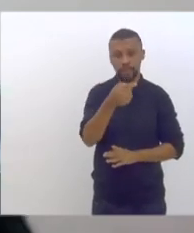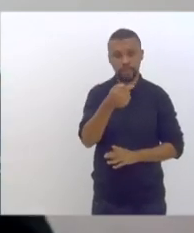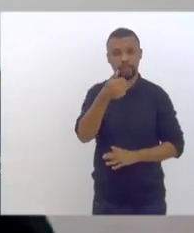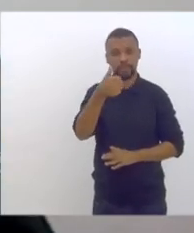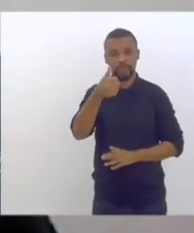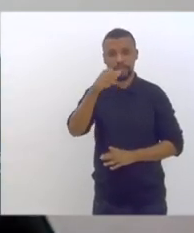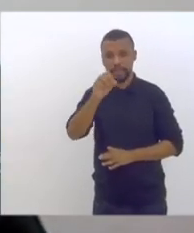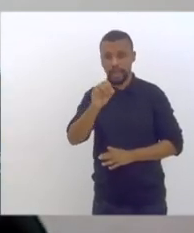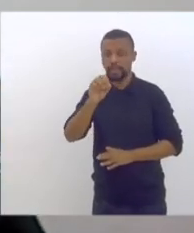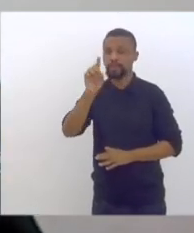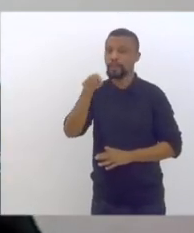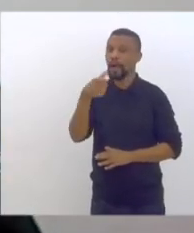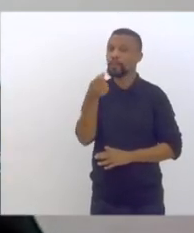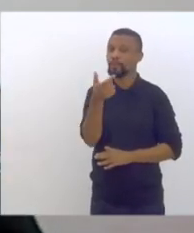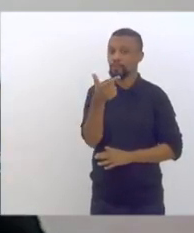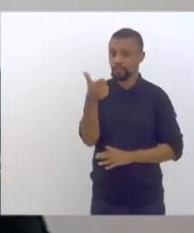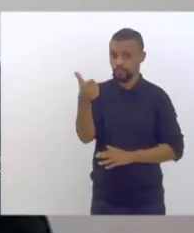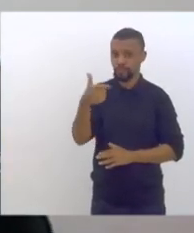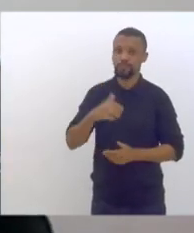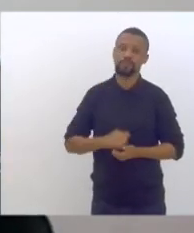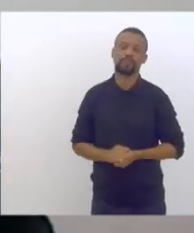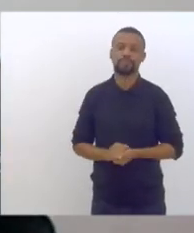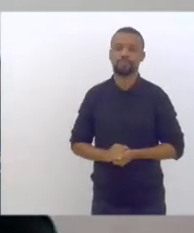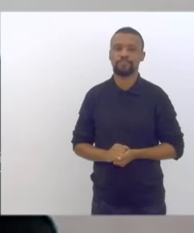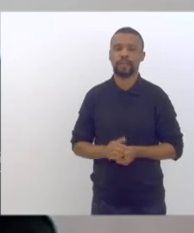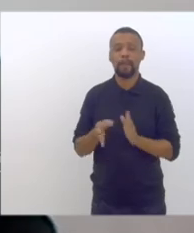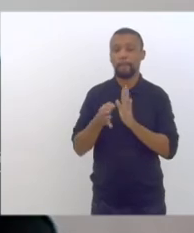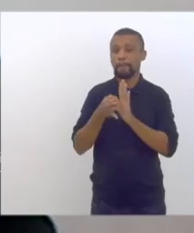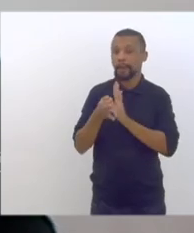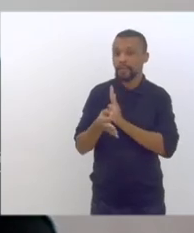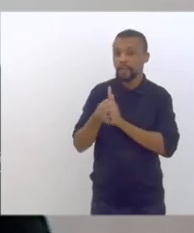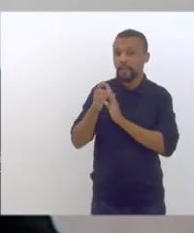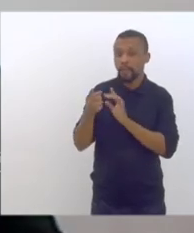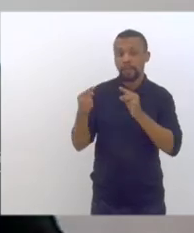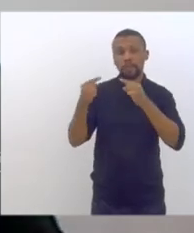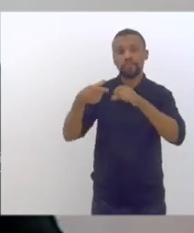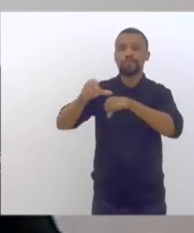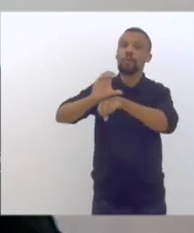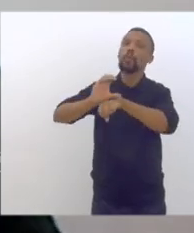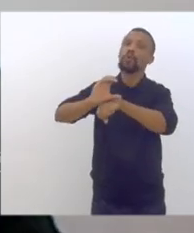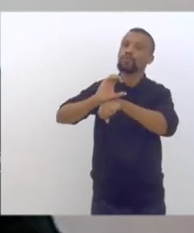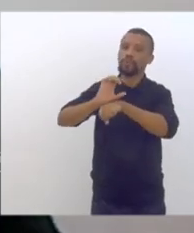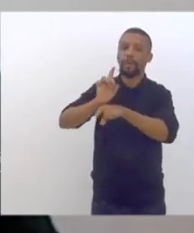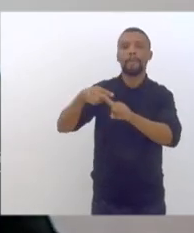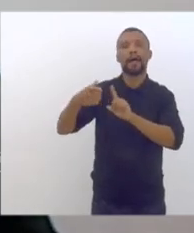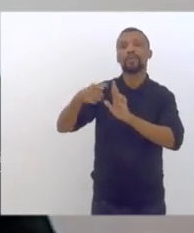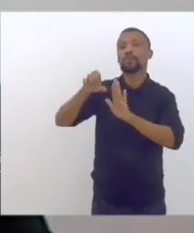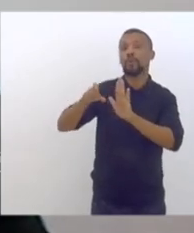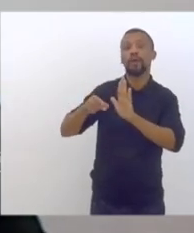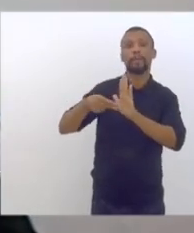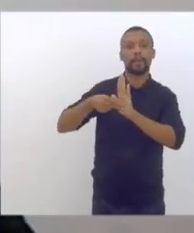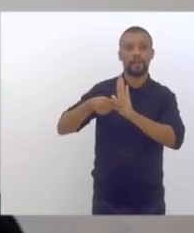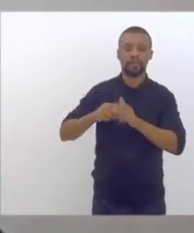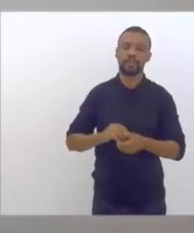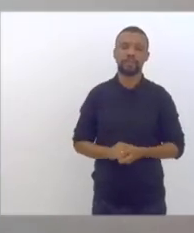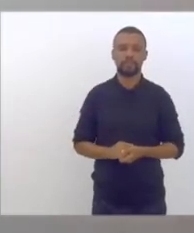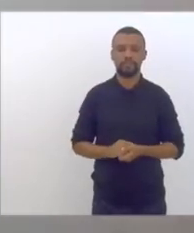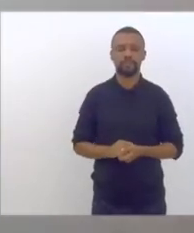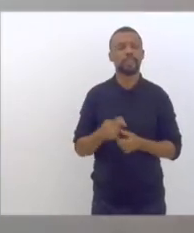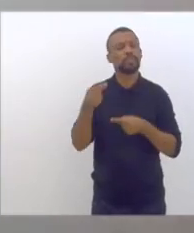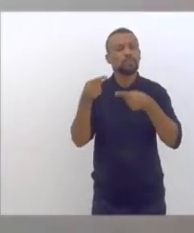3710 2021 parecer é pela constitucionalidade com emenda e